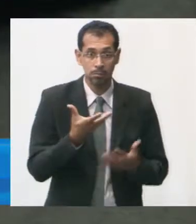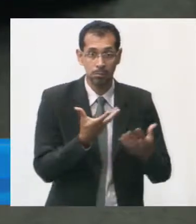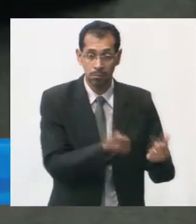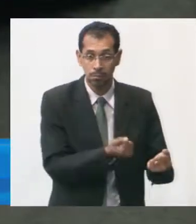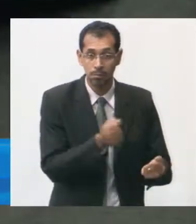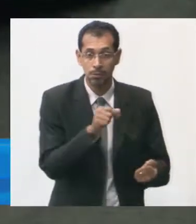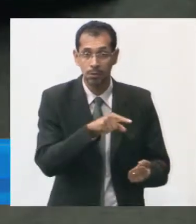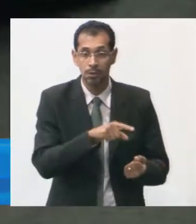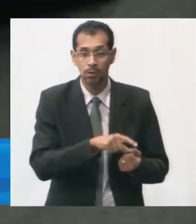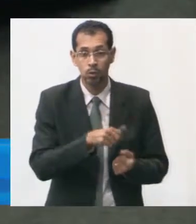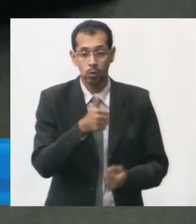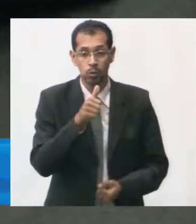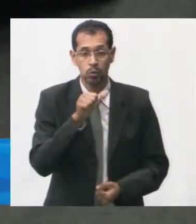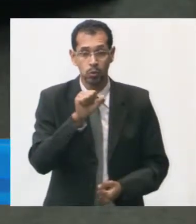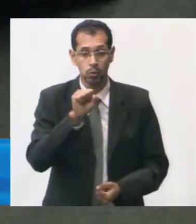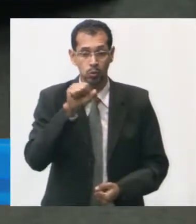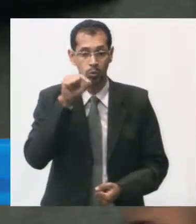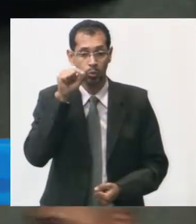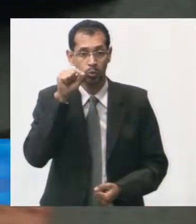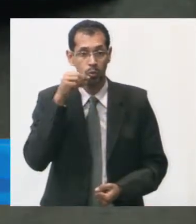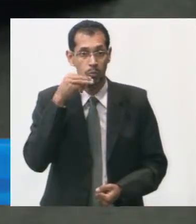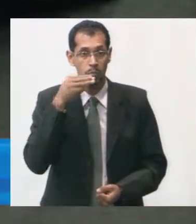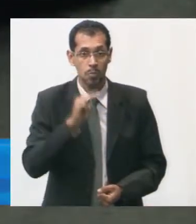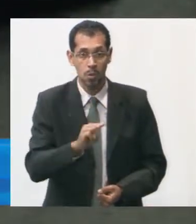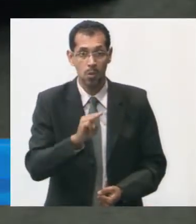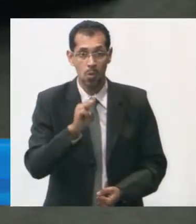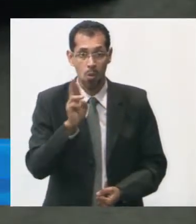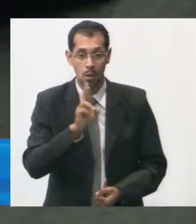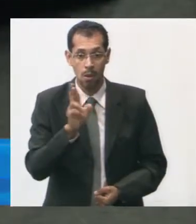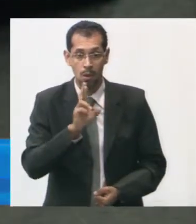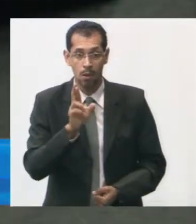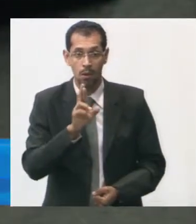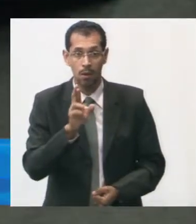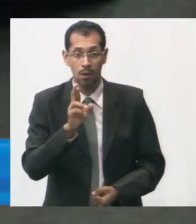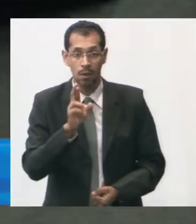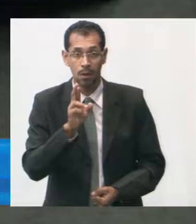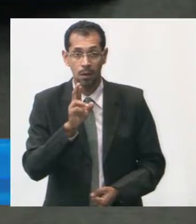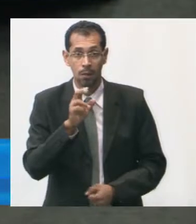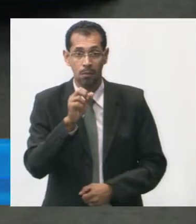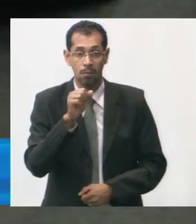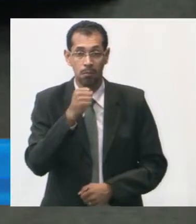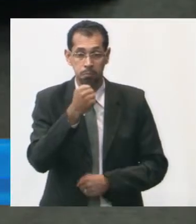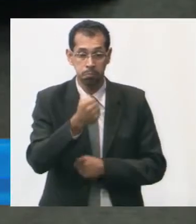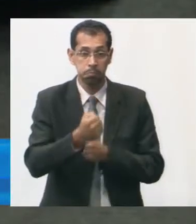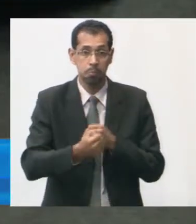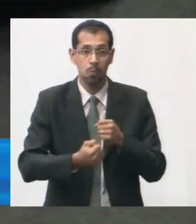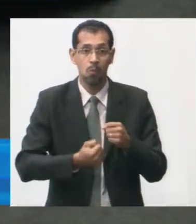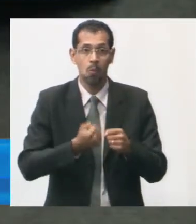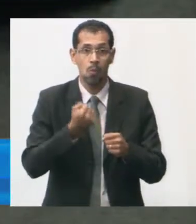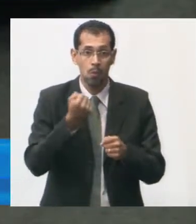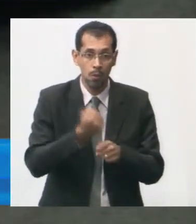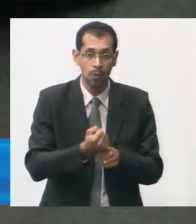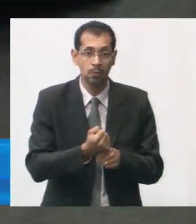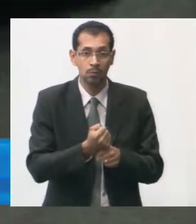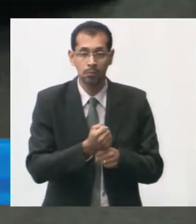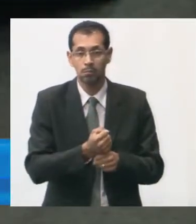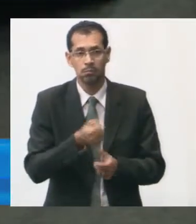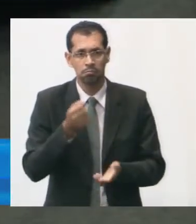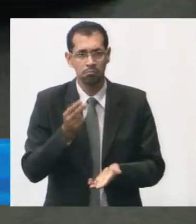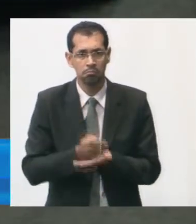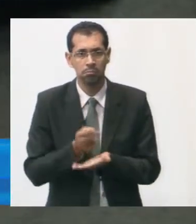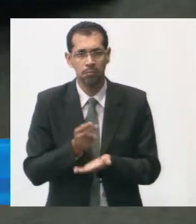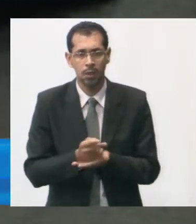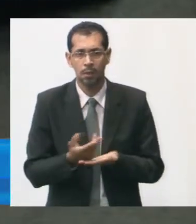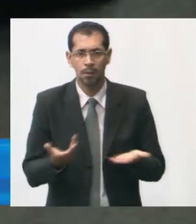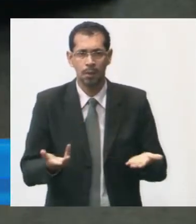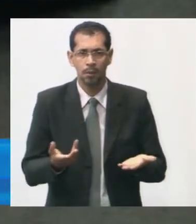é o orçamento. Um orçamento de 18 milhões. Porque a todo tempo, vereadores sobem aqui